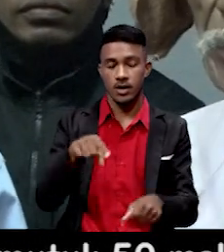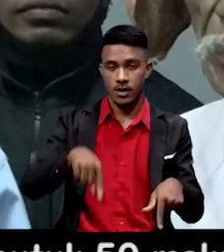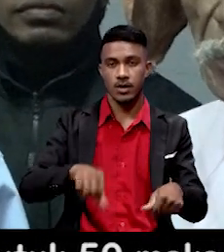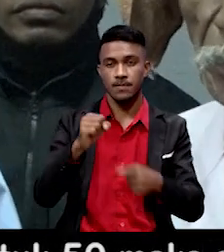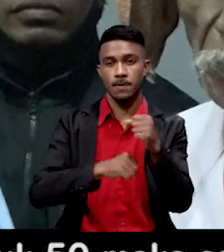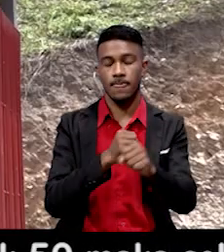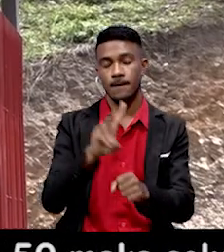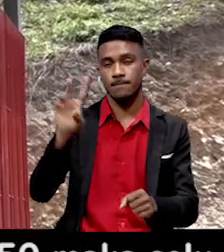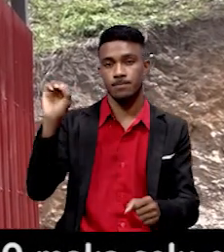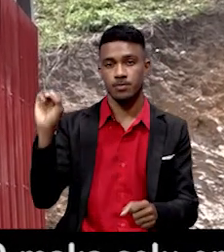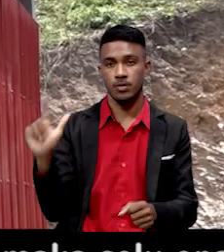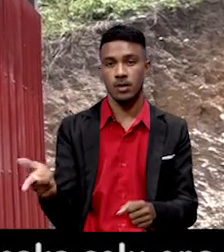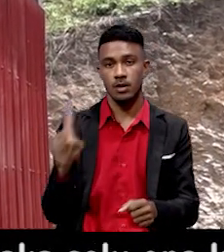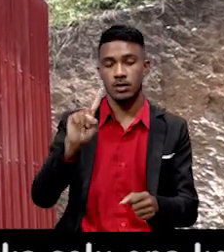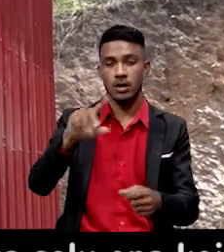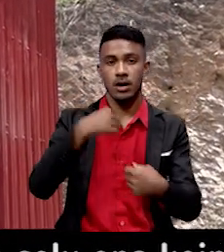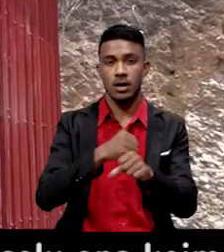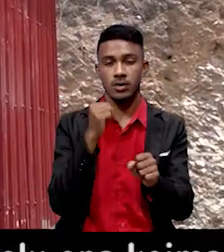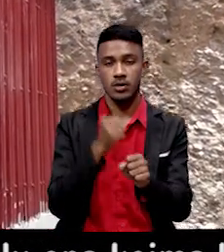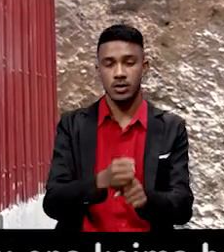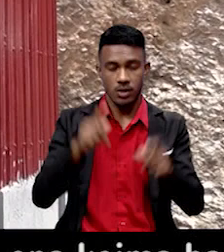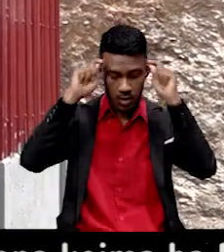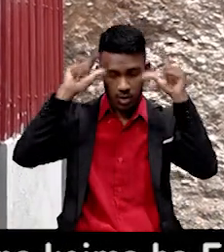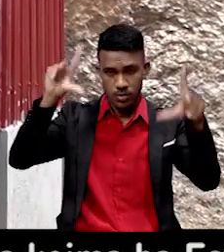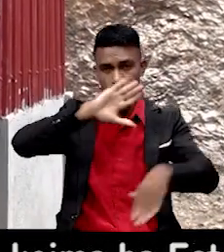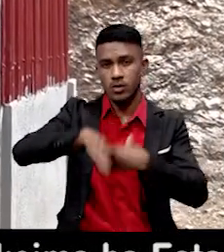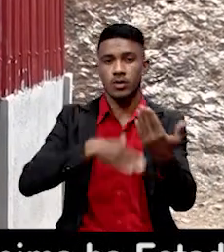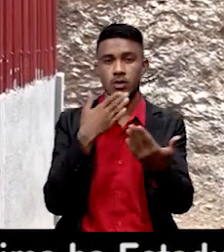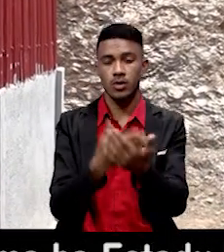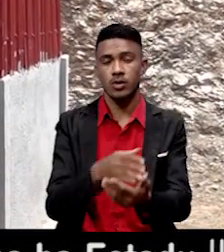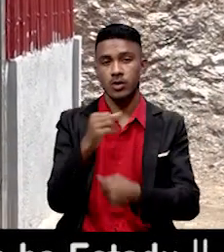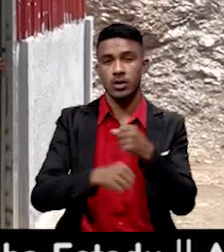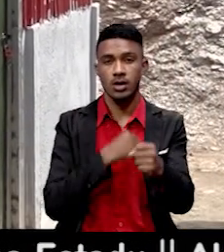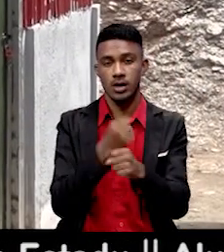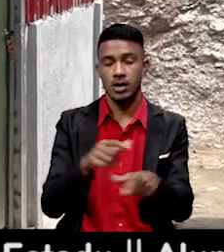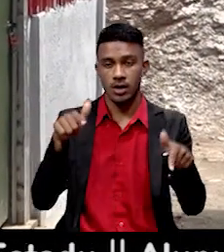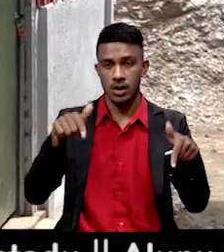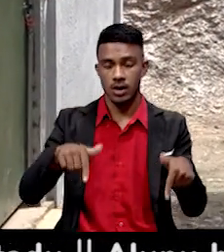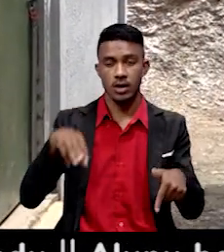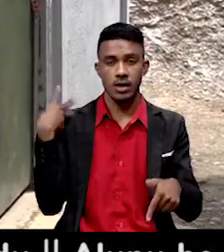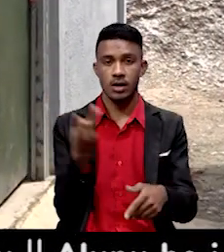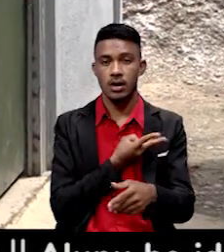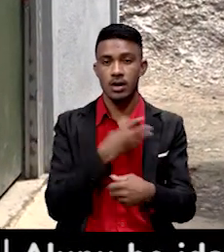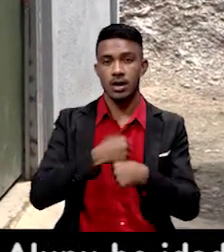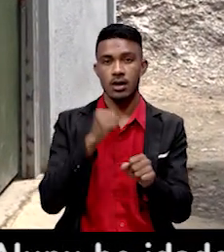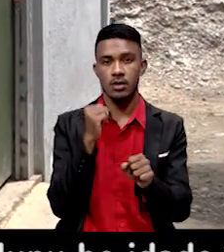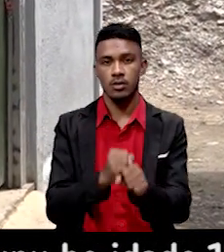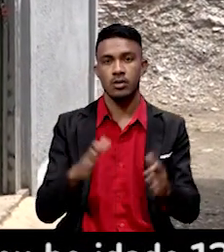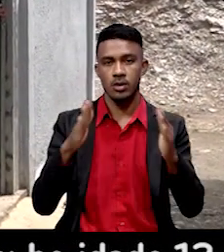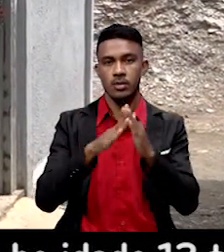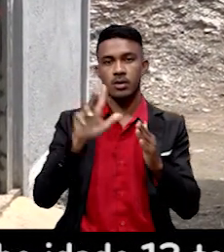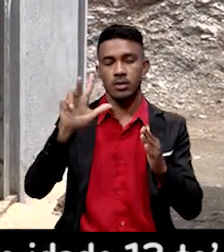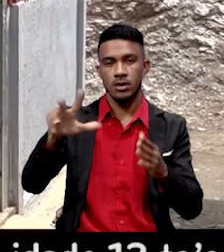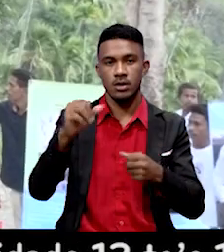rua Hari e a Territor Timor-Leste. Quando eu tinha na a uma tolo e a cada suco, o total uma